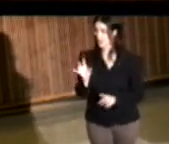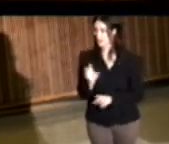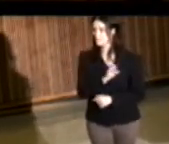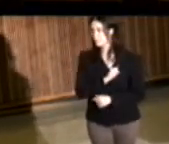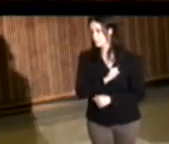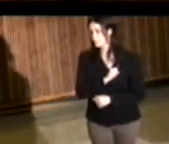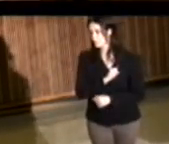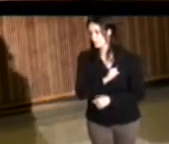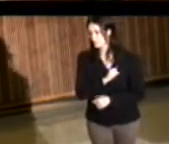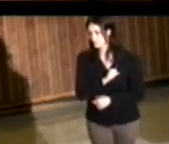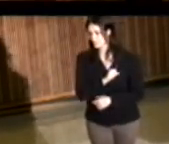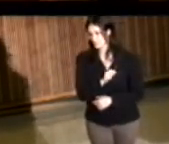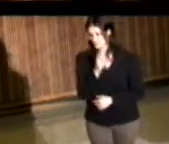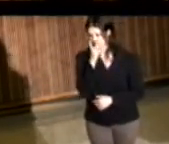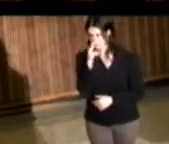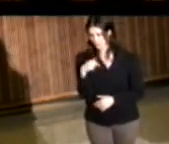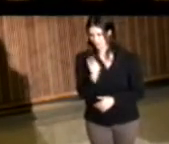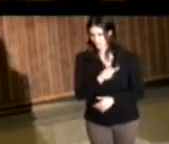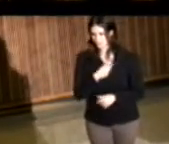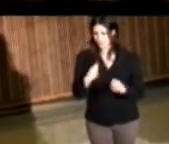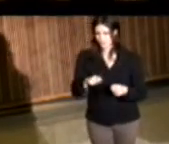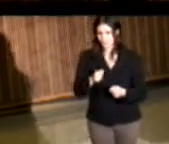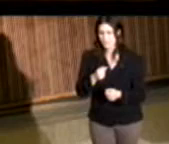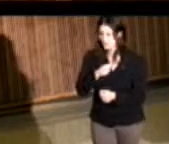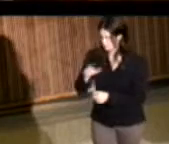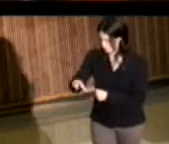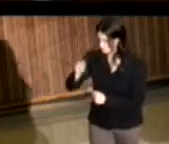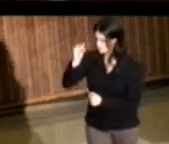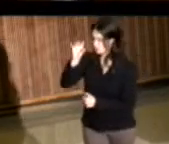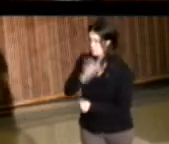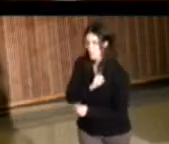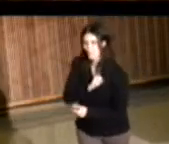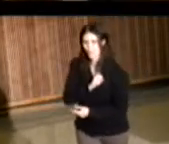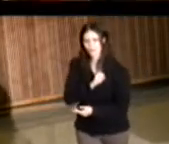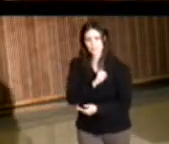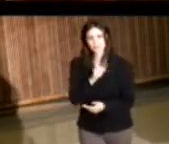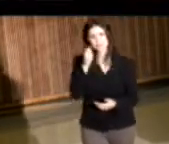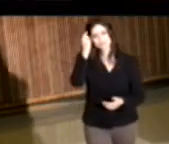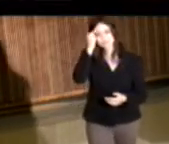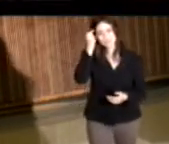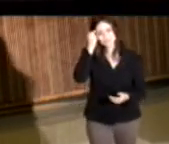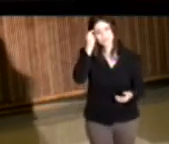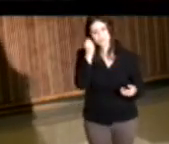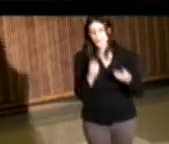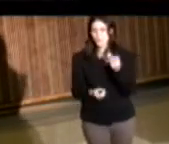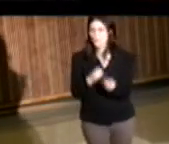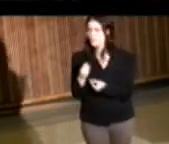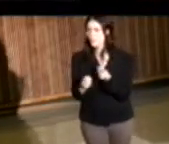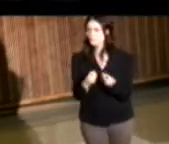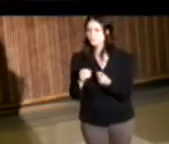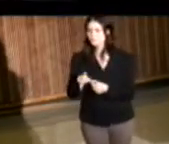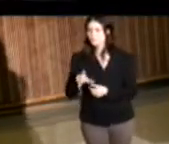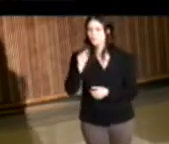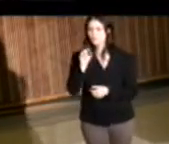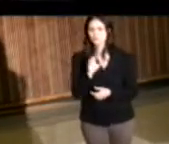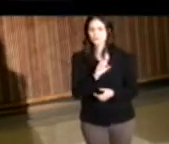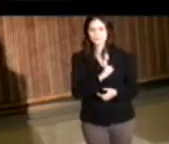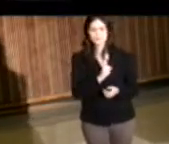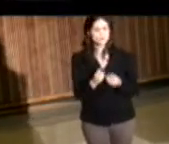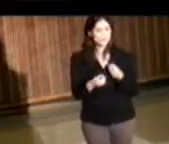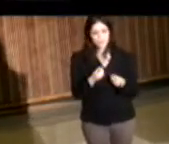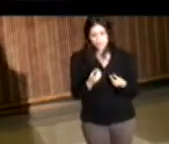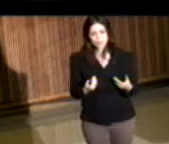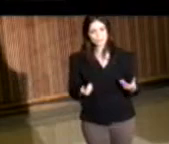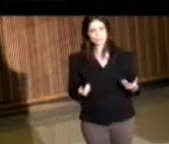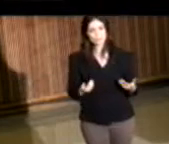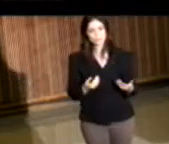amar. E aquilo que a gente está estudando é como a gente consegue decidir amar. Como a gente